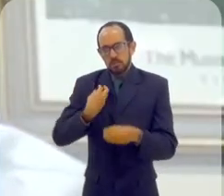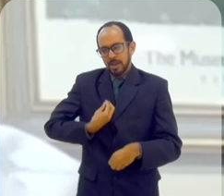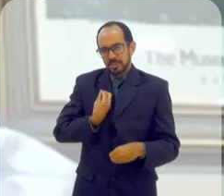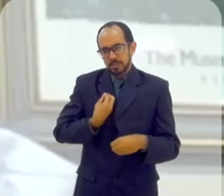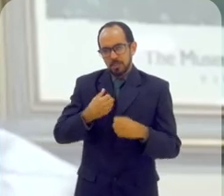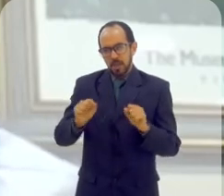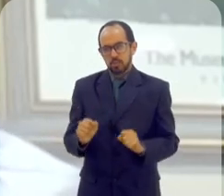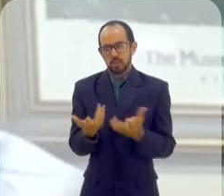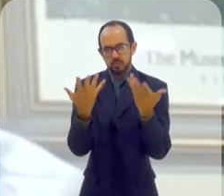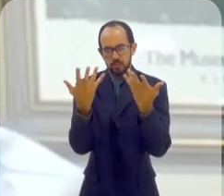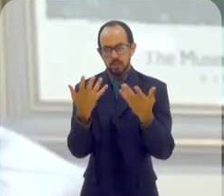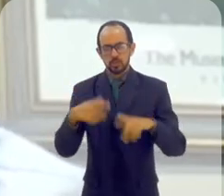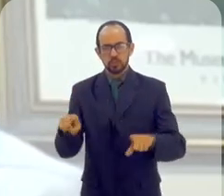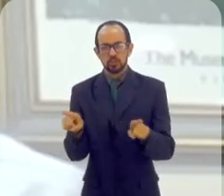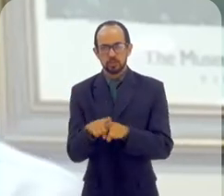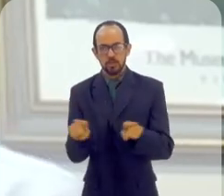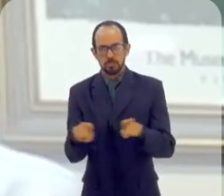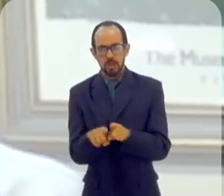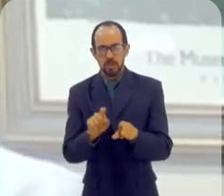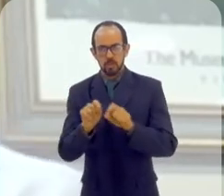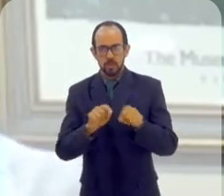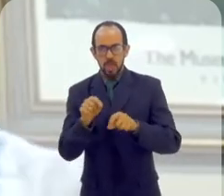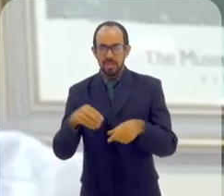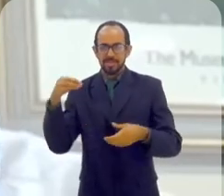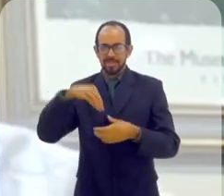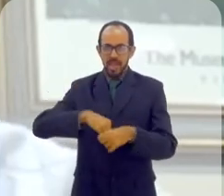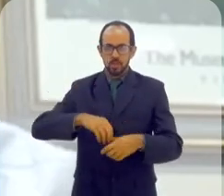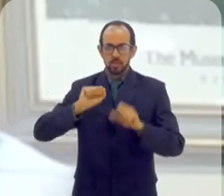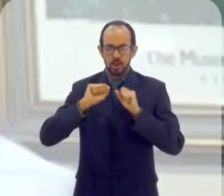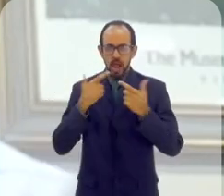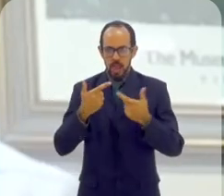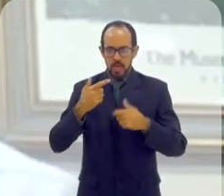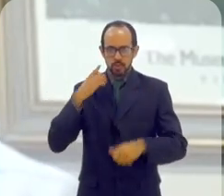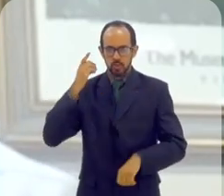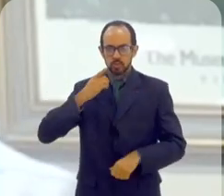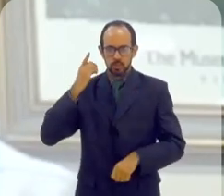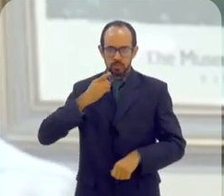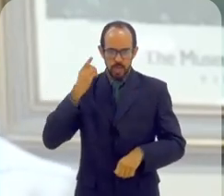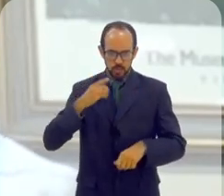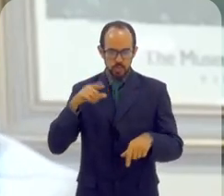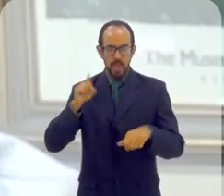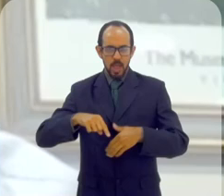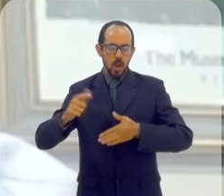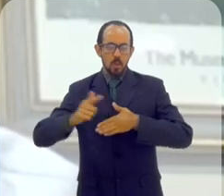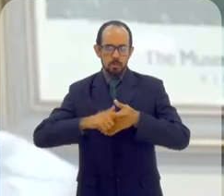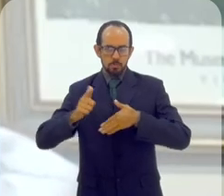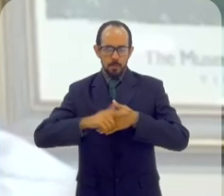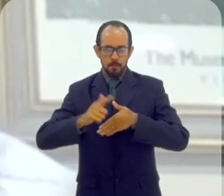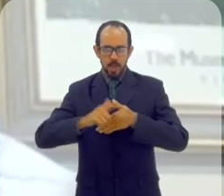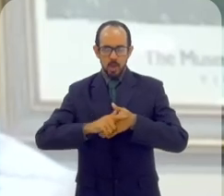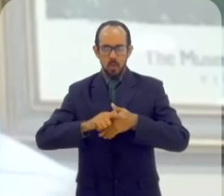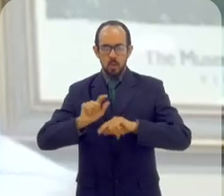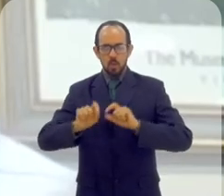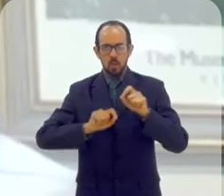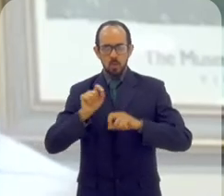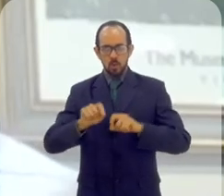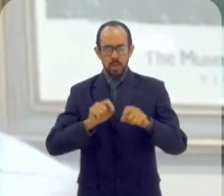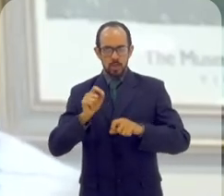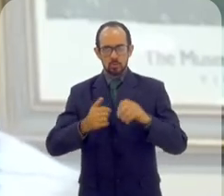estarmos eventos participando tá na alerj participando com os deputados eu acho que esse é o